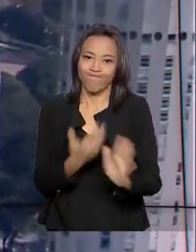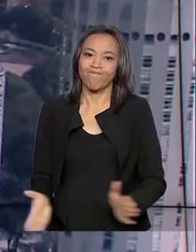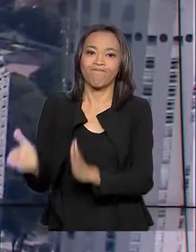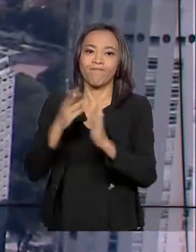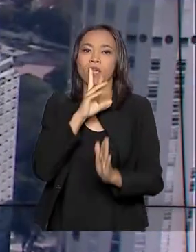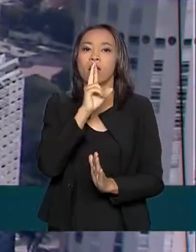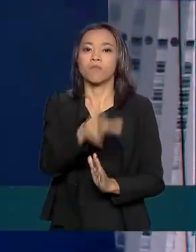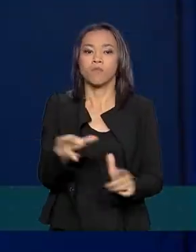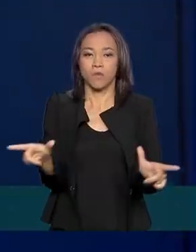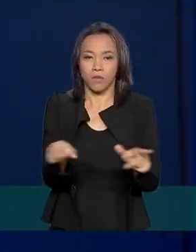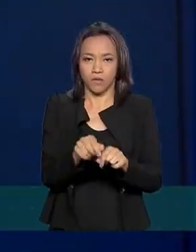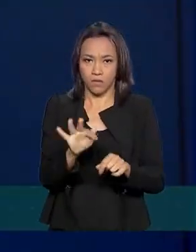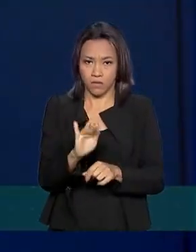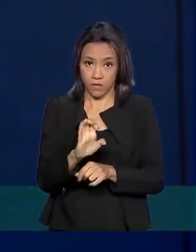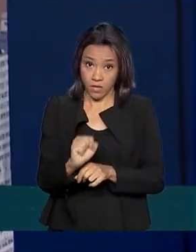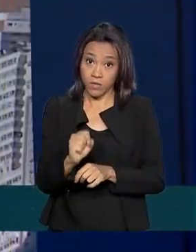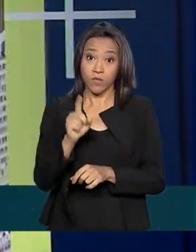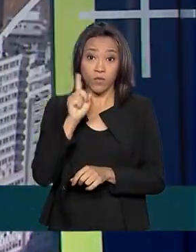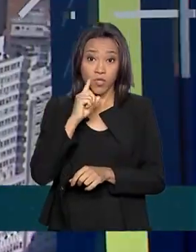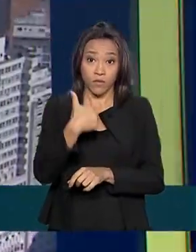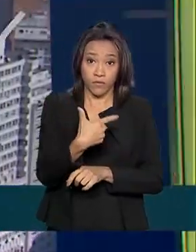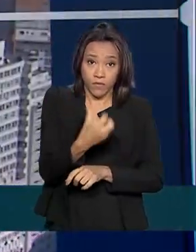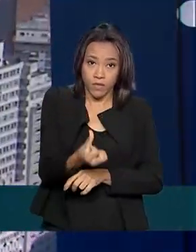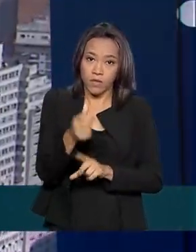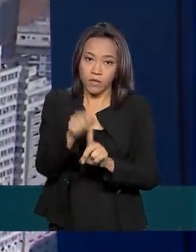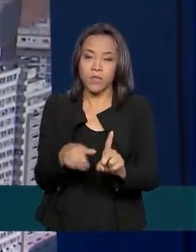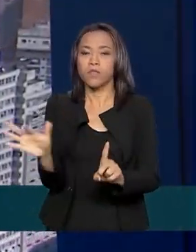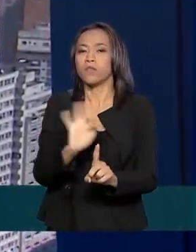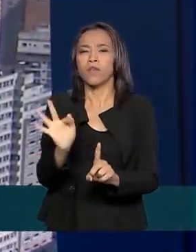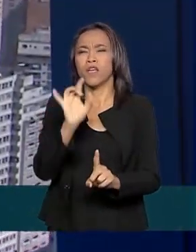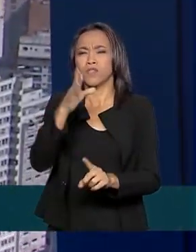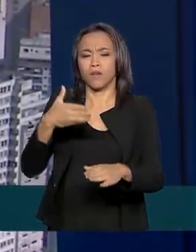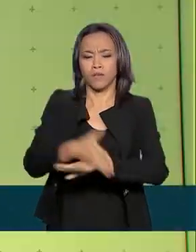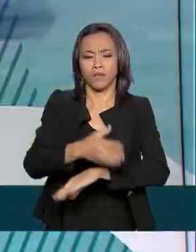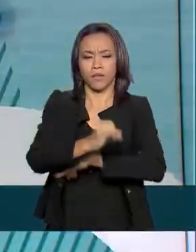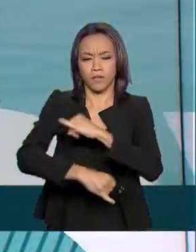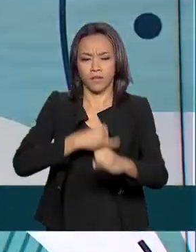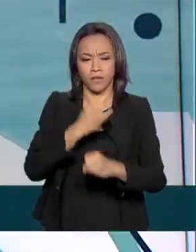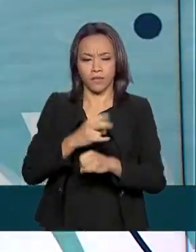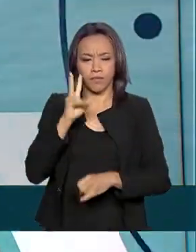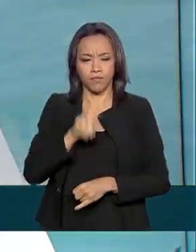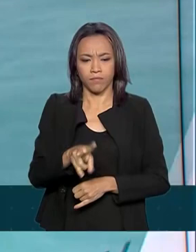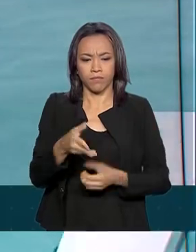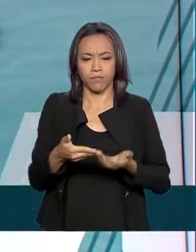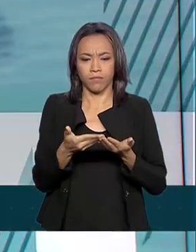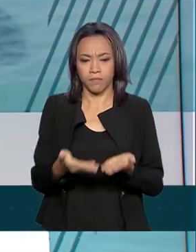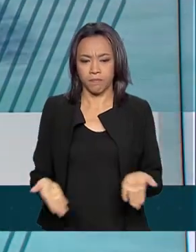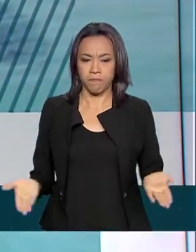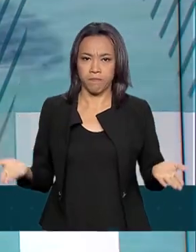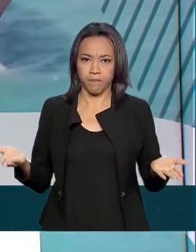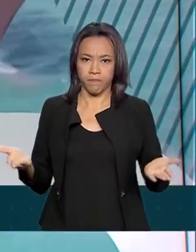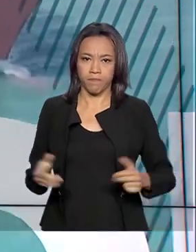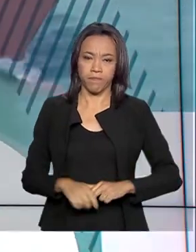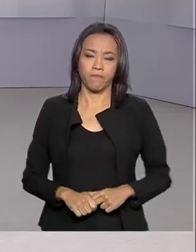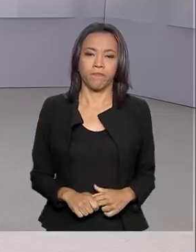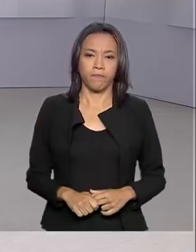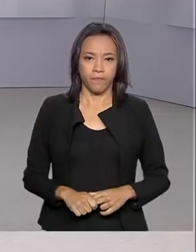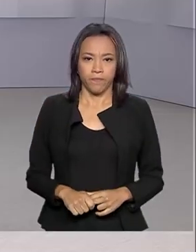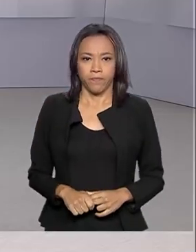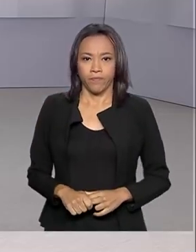FIES sai no dia 26 de fevereiro. Para fazer a inscrição é só acessar fies.mec.gov.br.